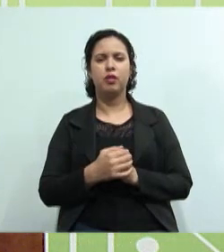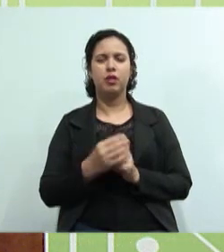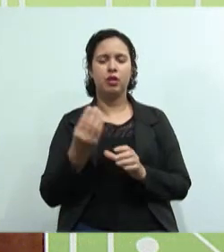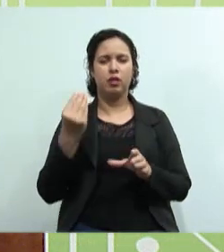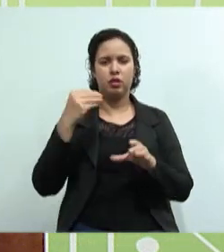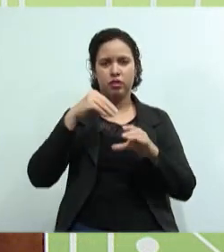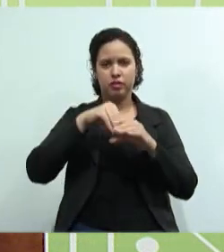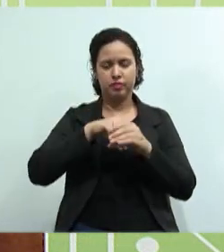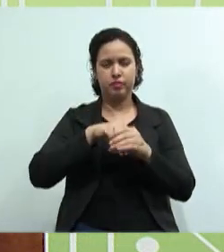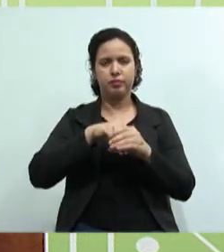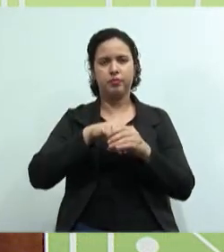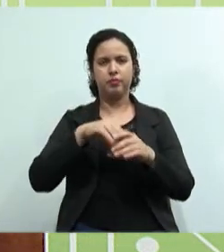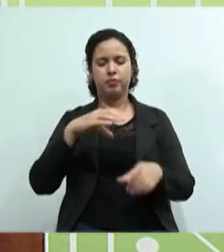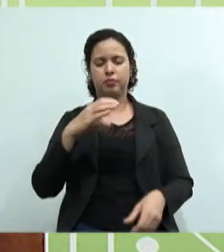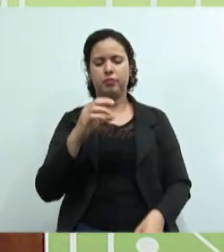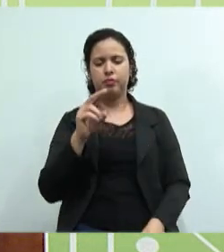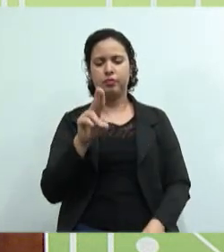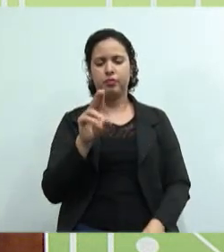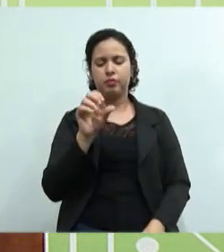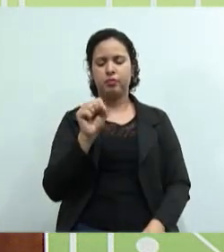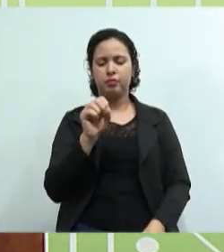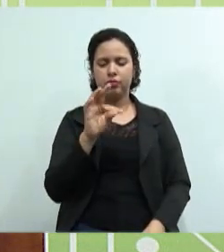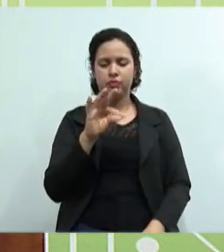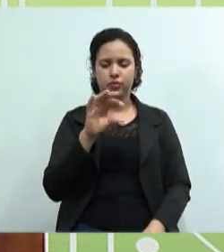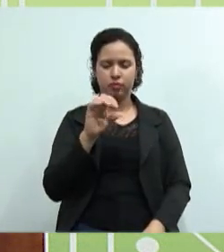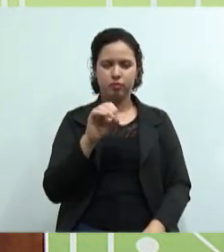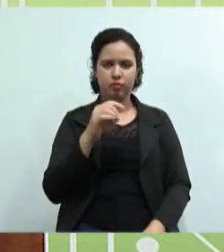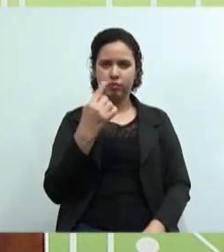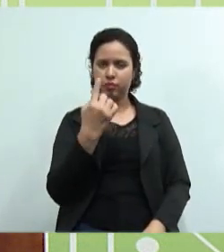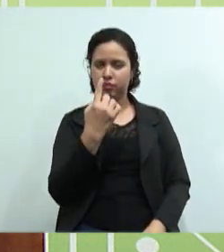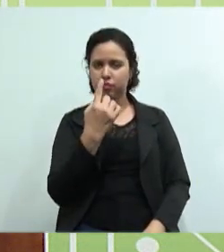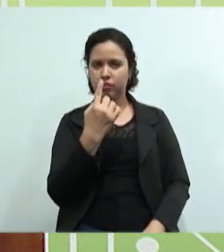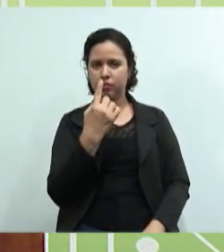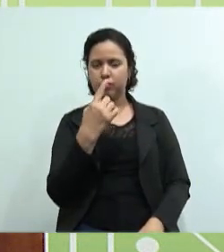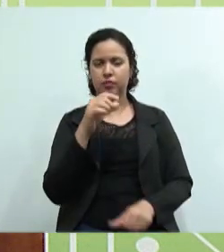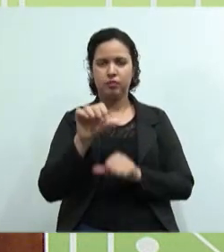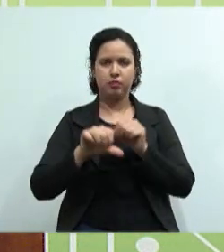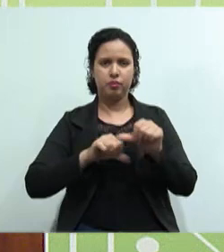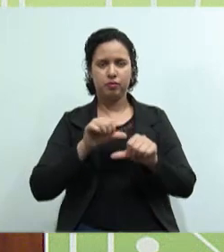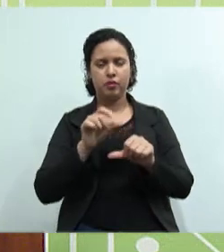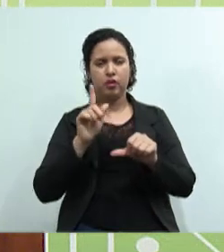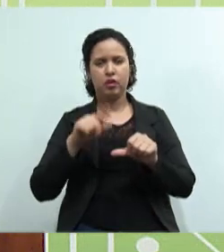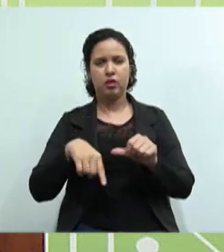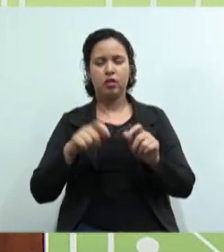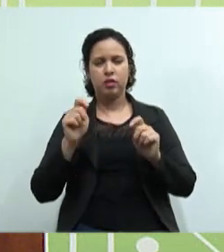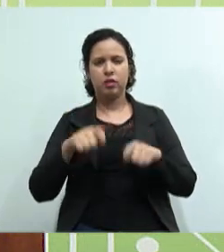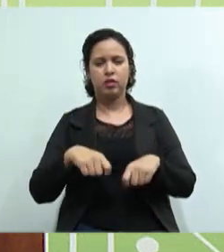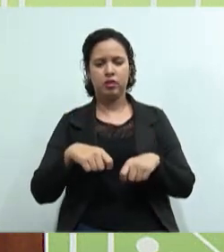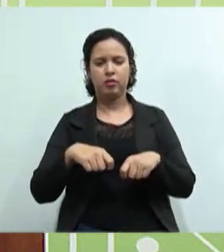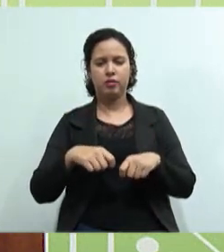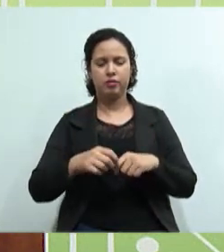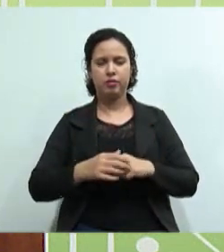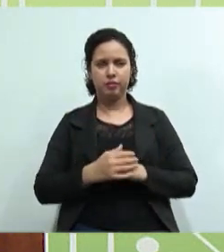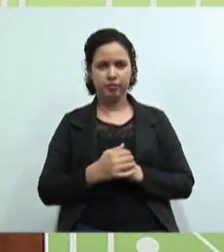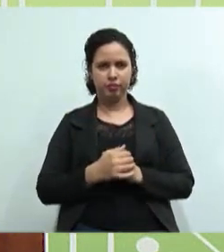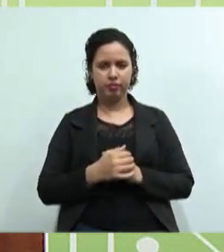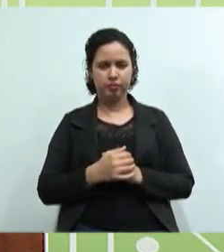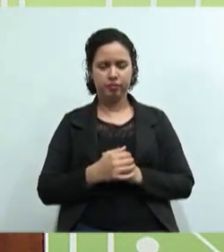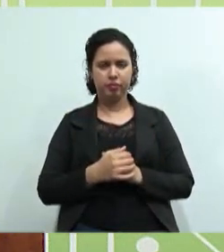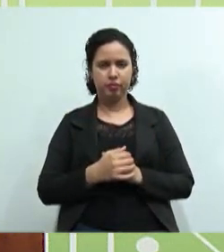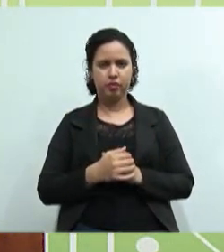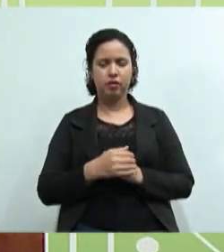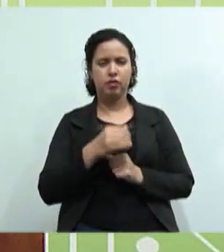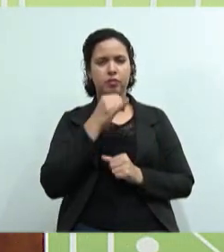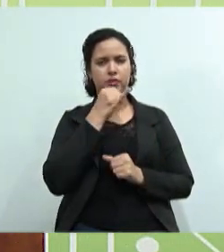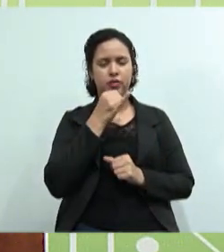variável unitário? Então, entra a matéria-prima, aquilo que eu consigo mensurar, que eu consigo medir. O leite condensado eu consigo medir. Os